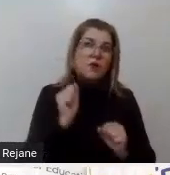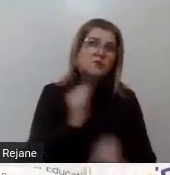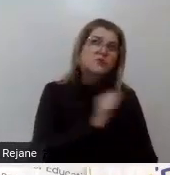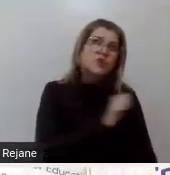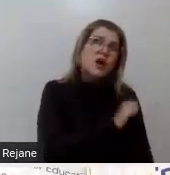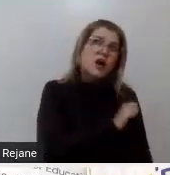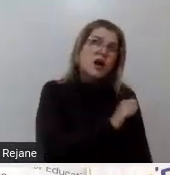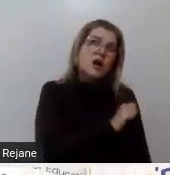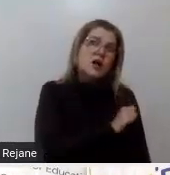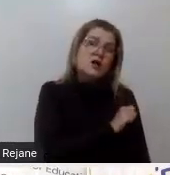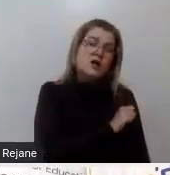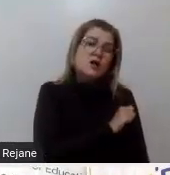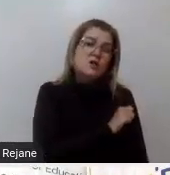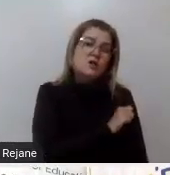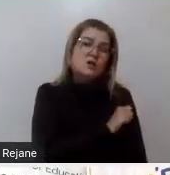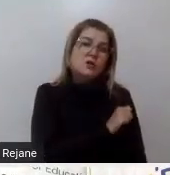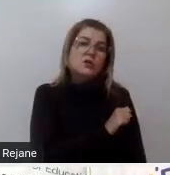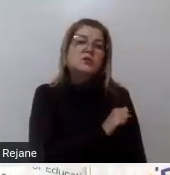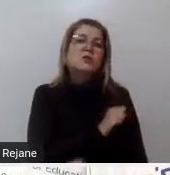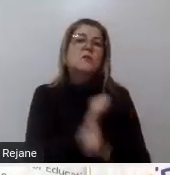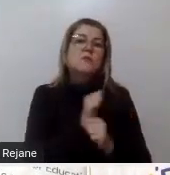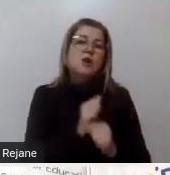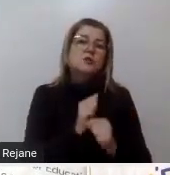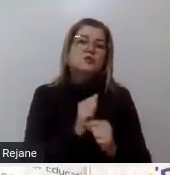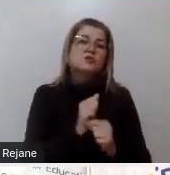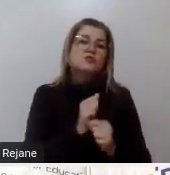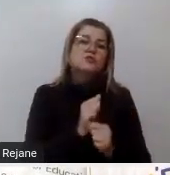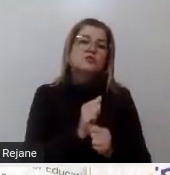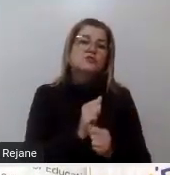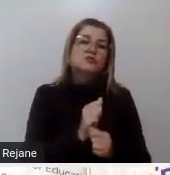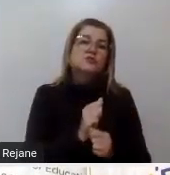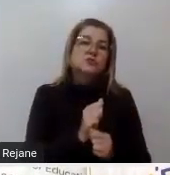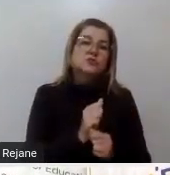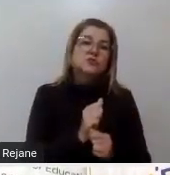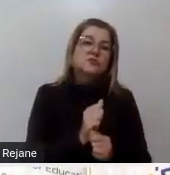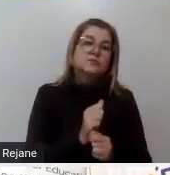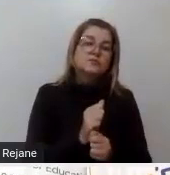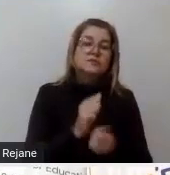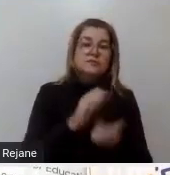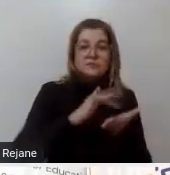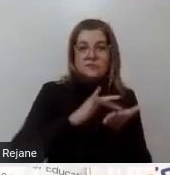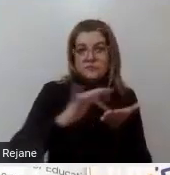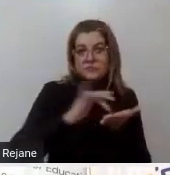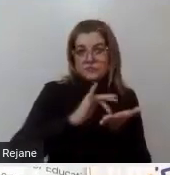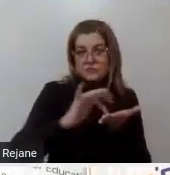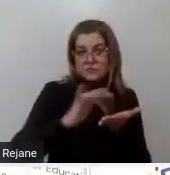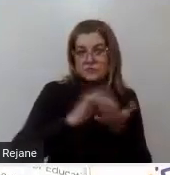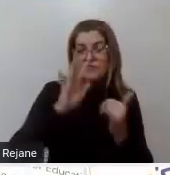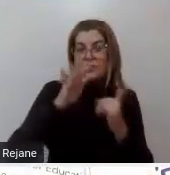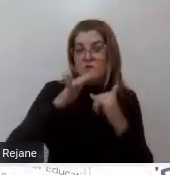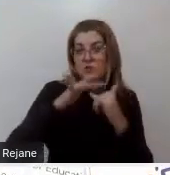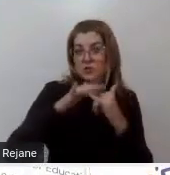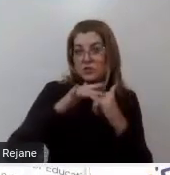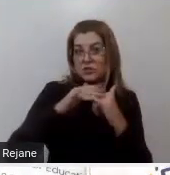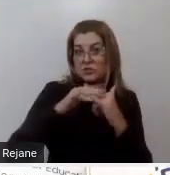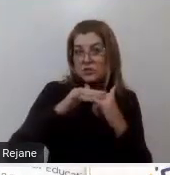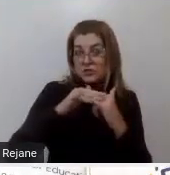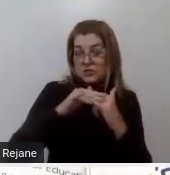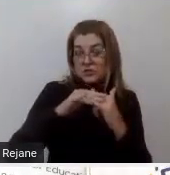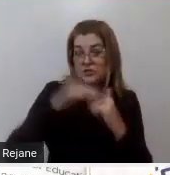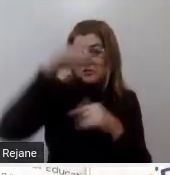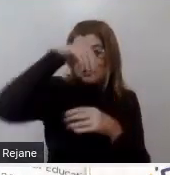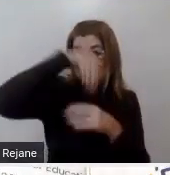acessando com um transcritor de telas, né? Mas aí tem a dica, né, Wellington? Porque no YouTube está incorporada